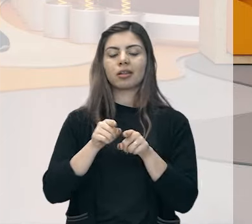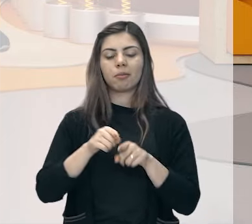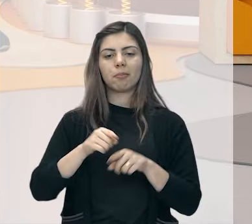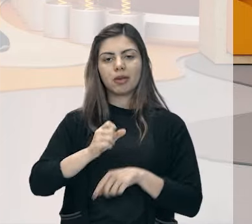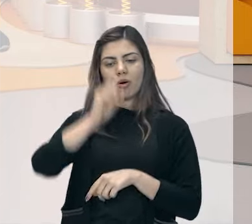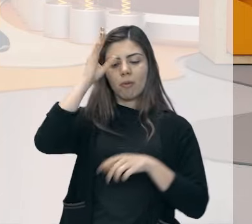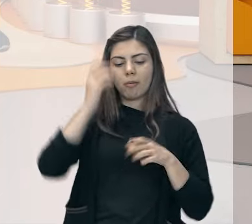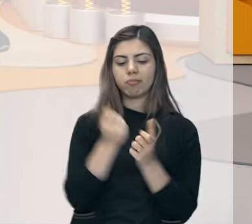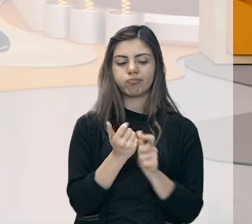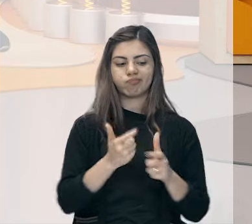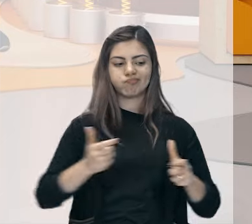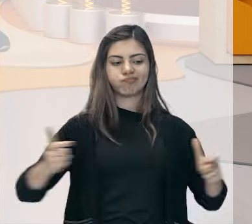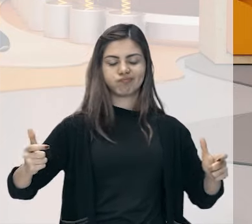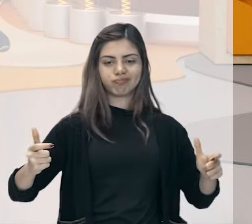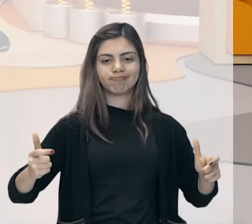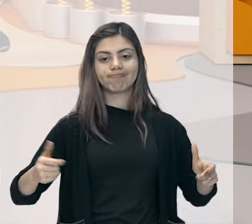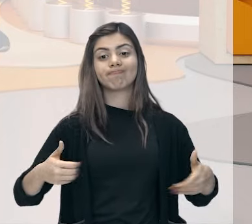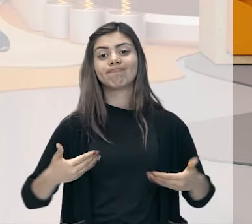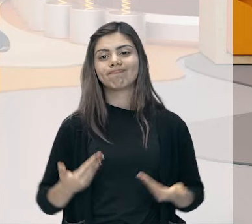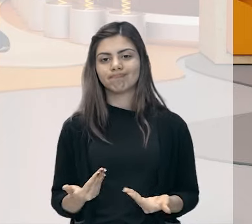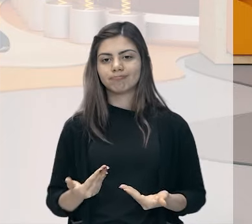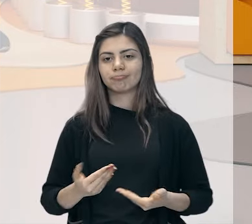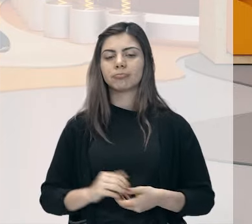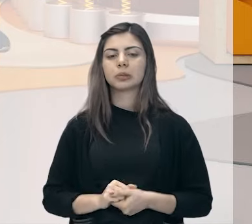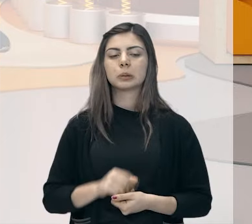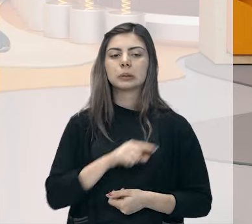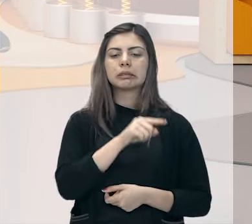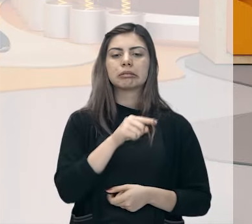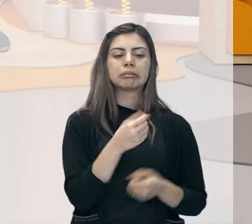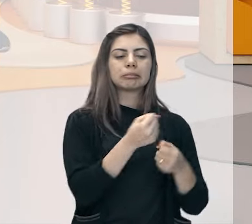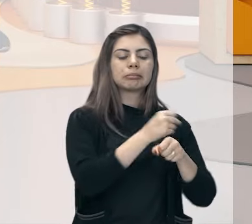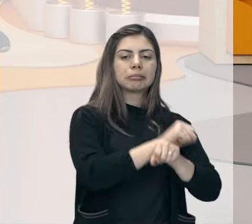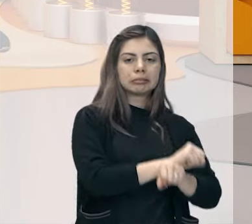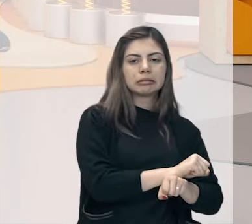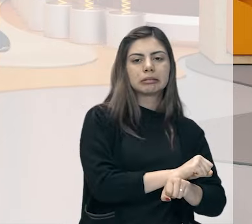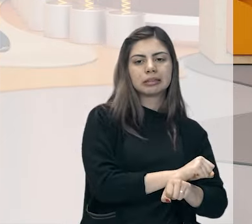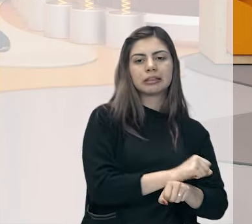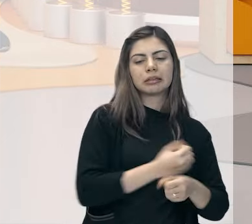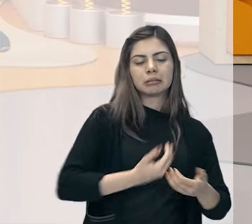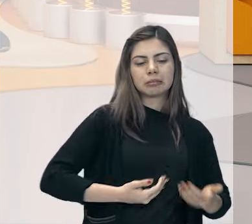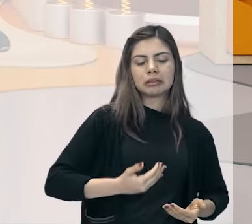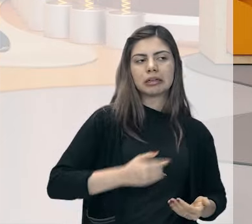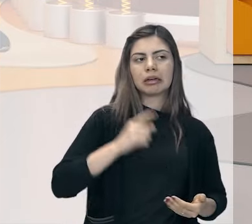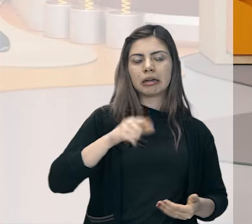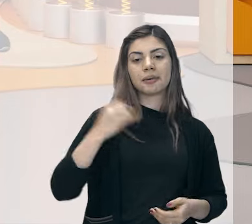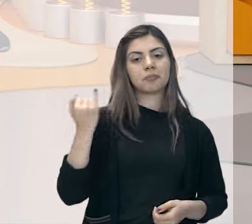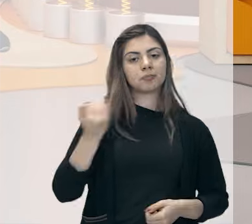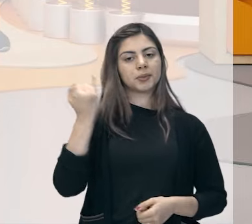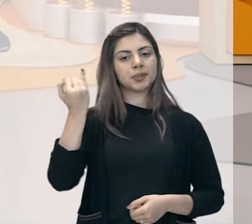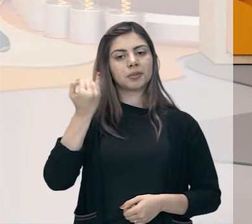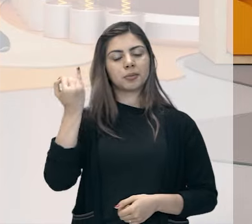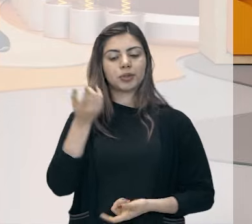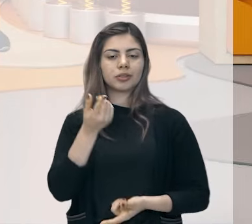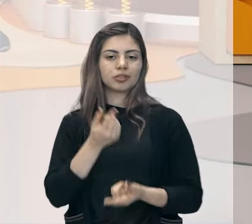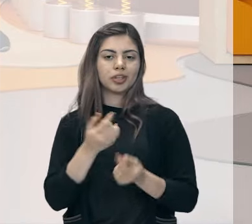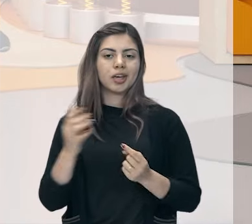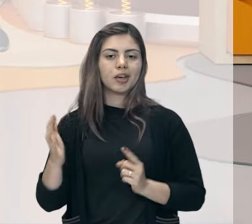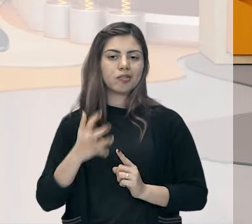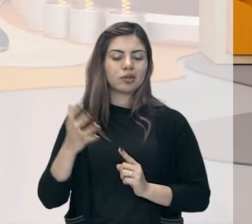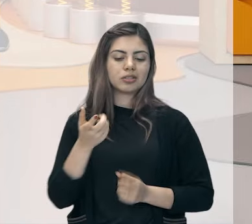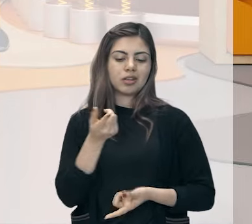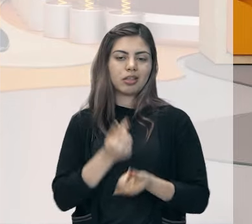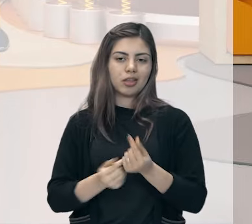conseguem entender como, em Roma, a escravidão ela já vai ter um peso, uma importância, principalmente na economia, muito